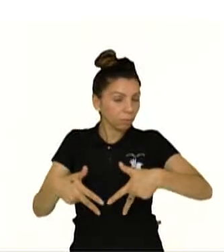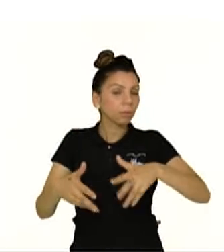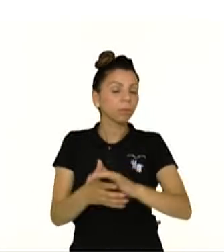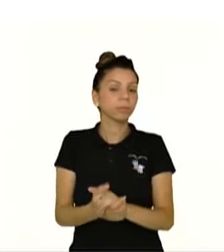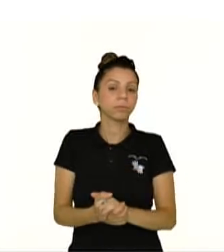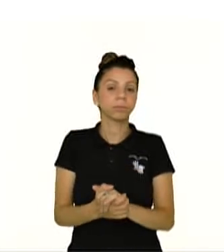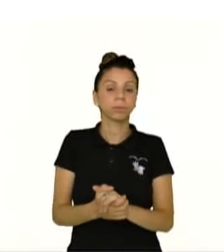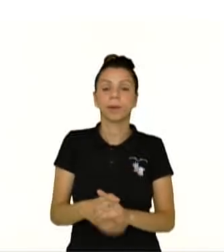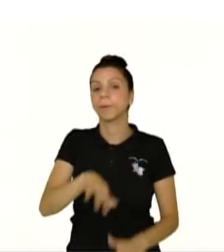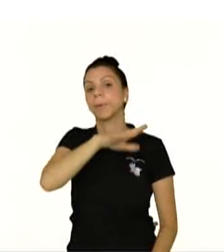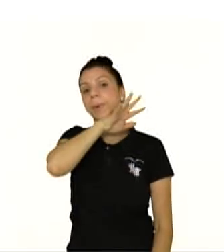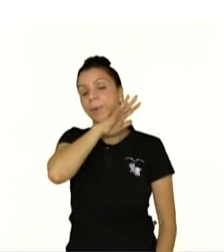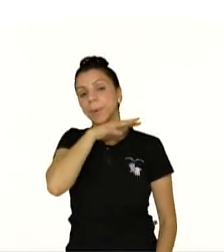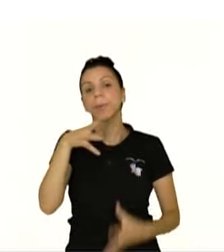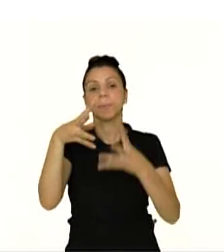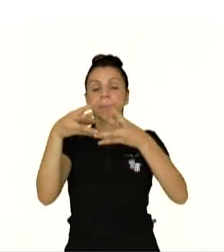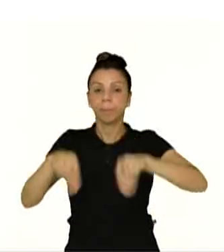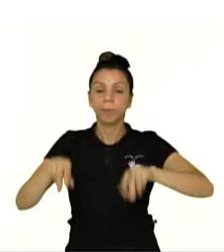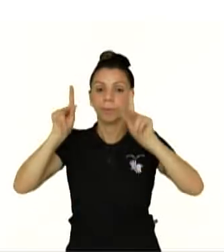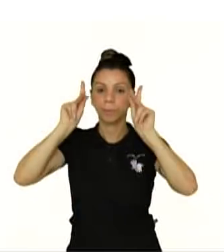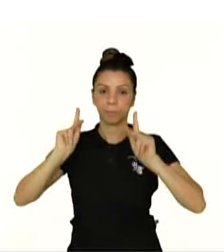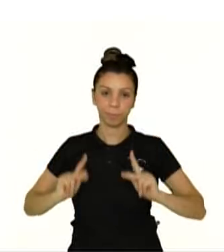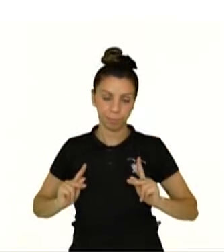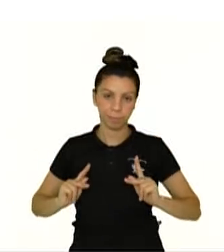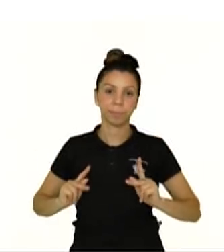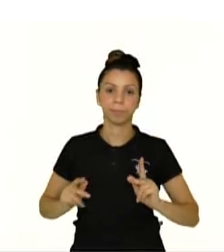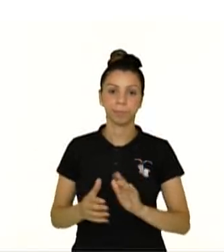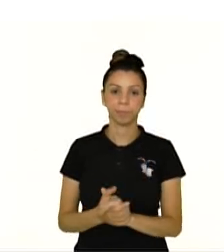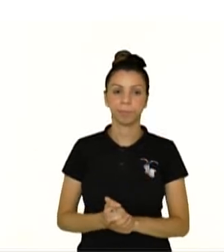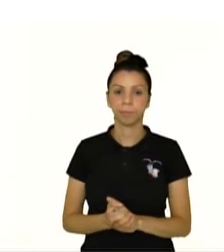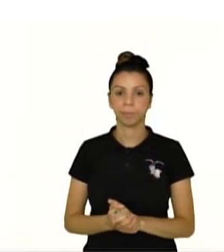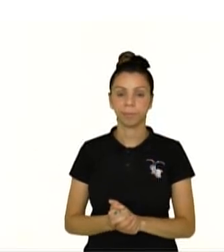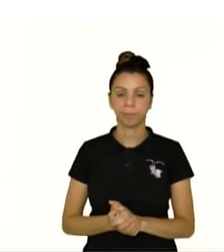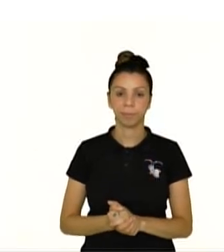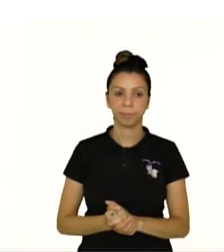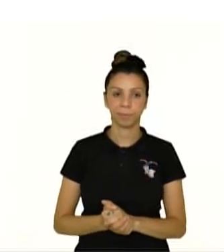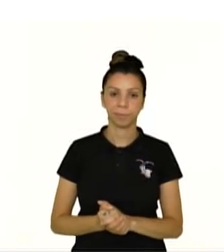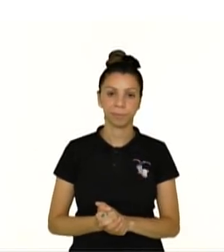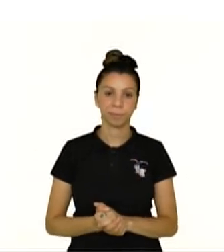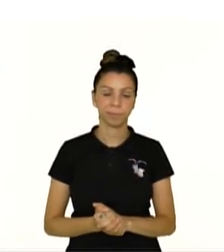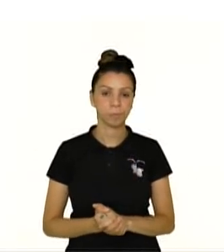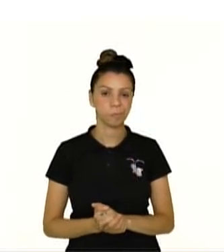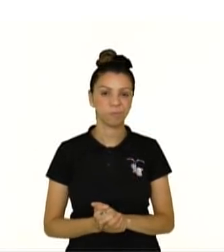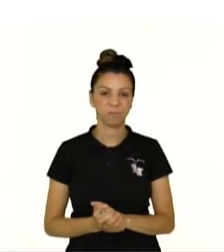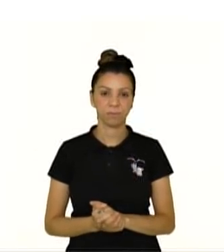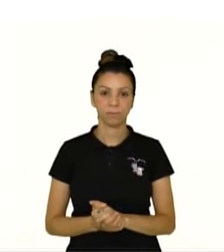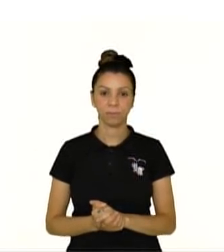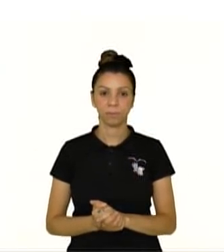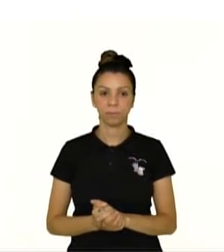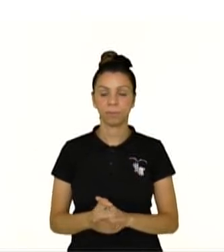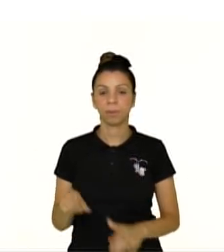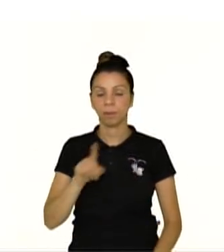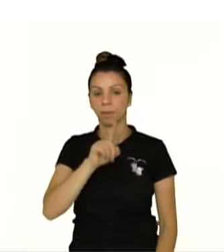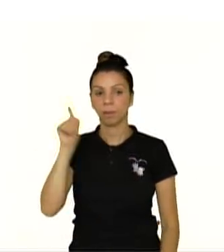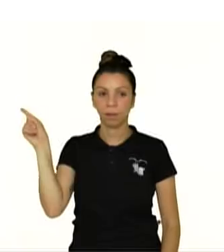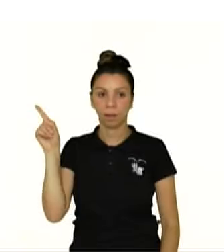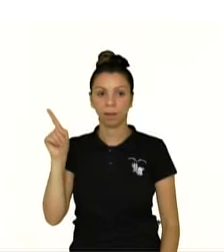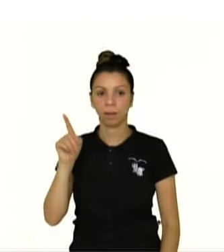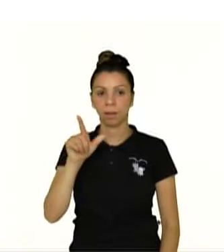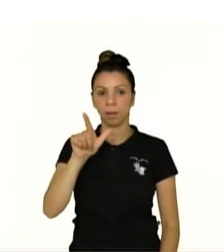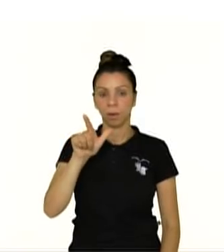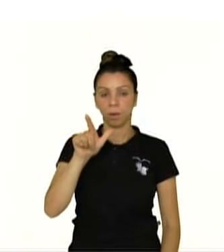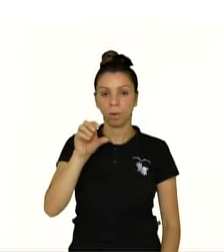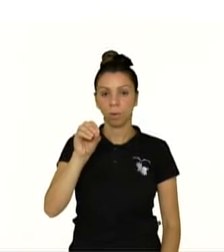era ruim, prejudicial para os seres humanos. E aqui nós temos Luiz Agassiz,